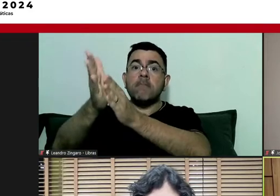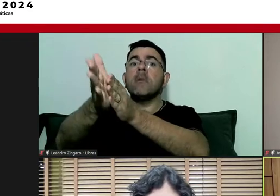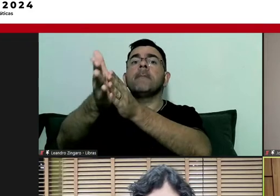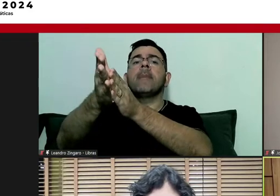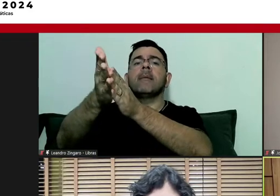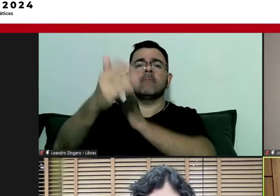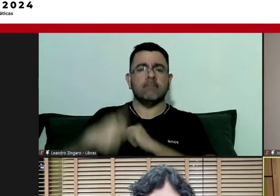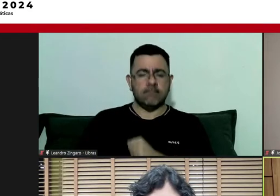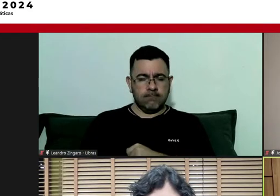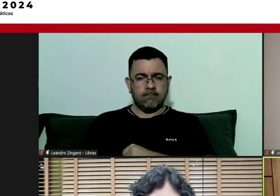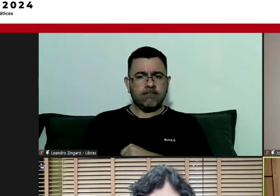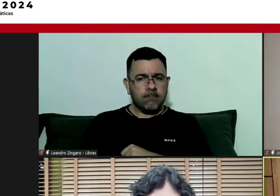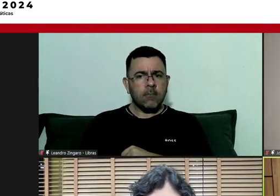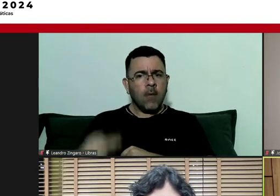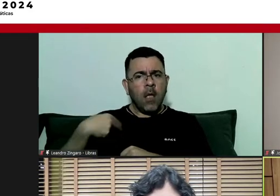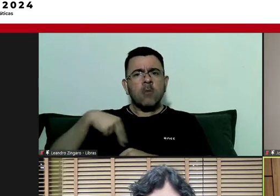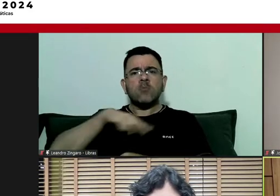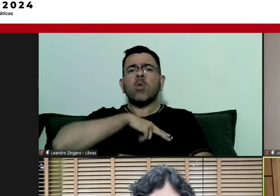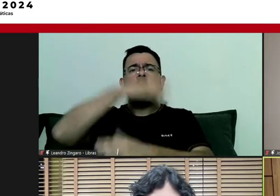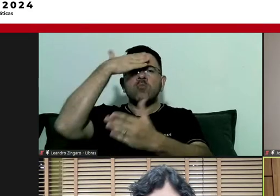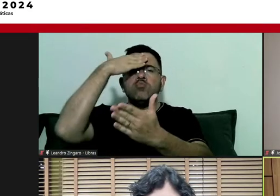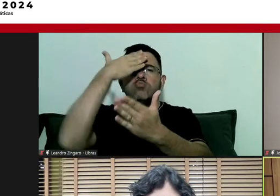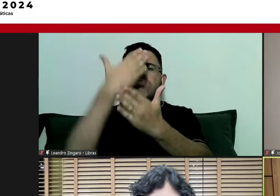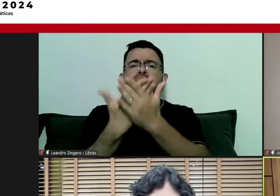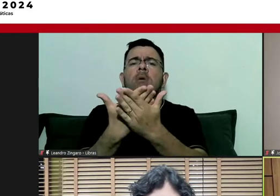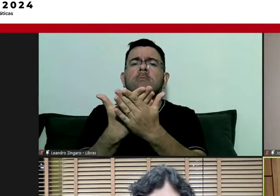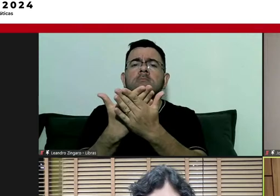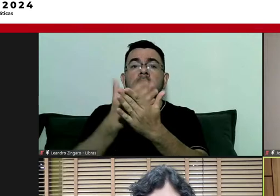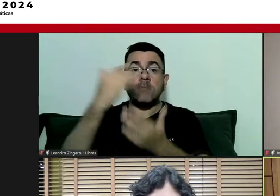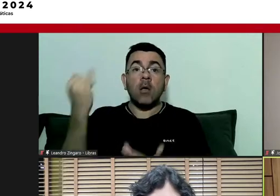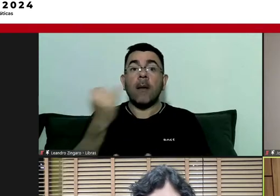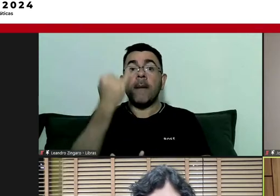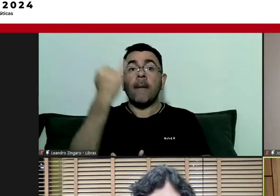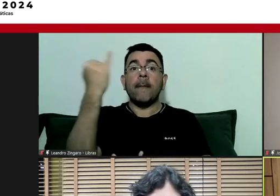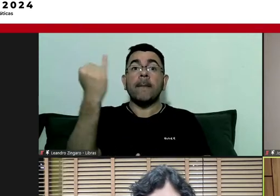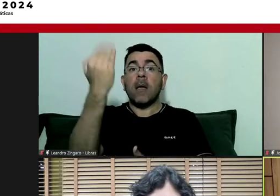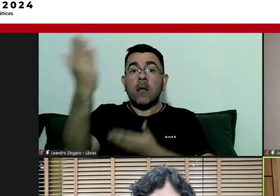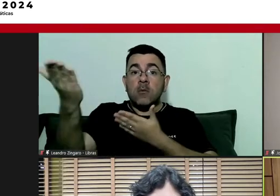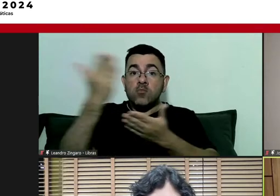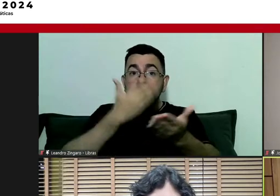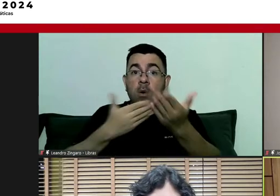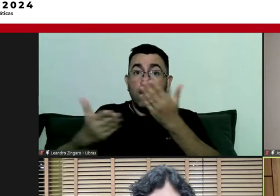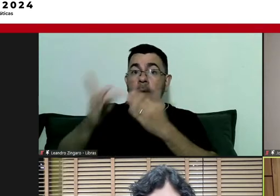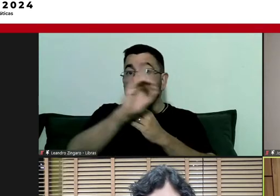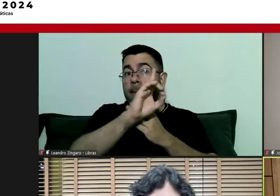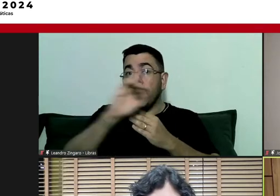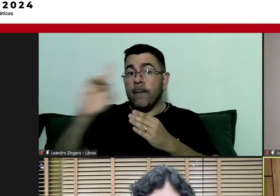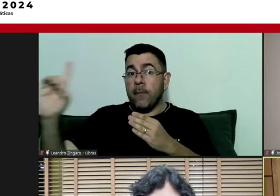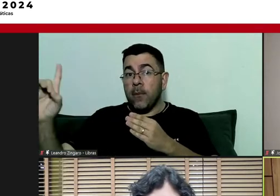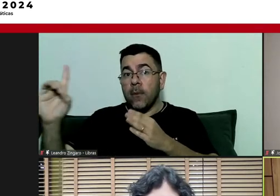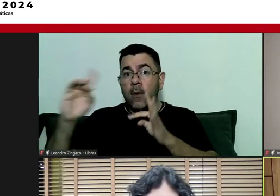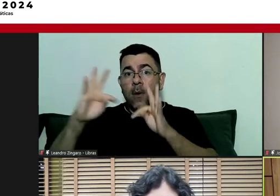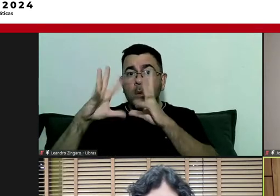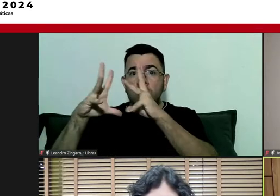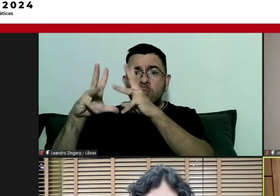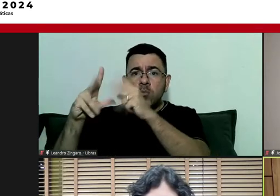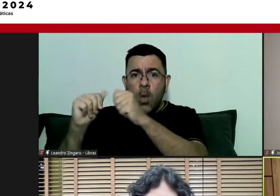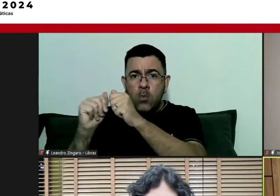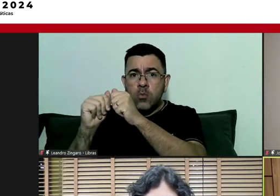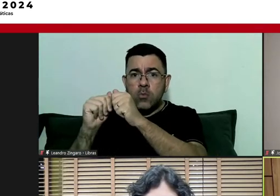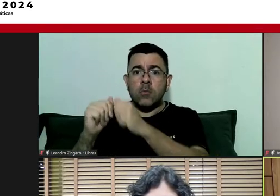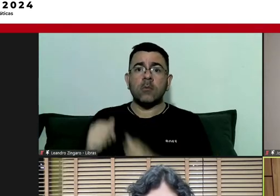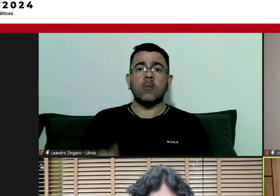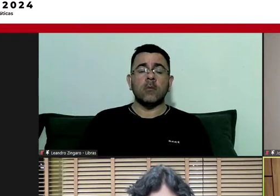essa essa confiança que é o principal argumento da ultradireita da direita como um todo o argumento dos liberais